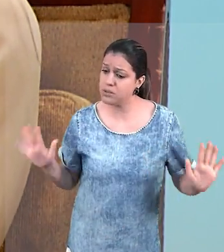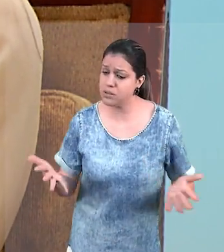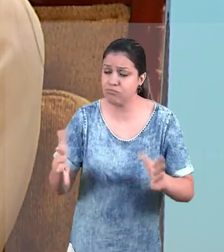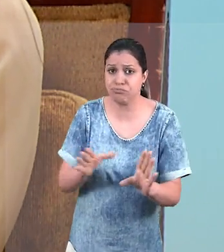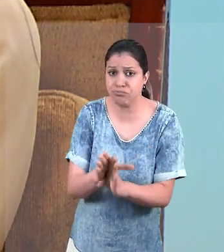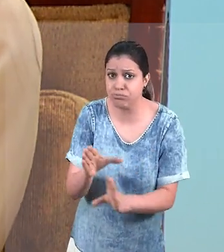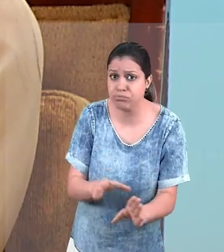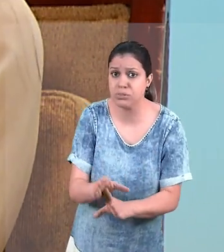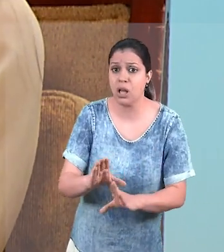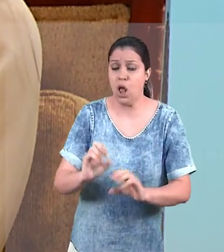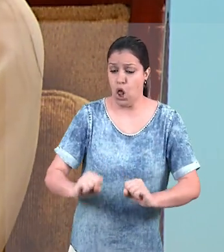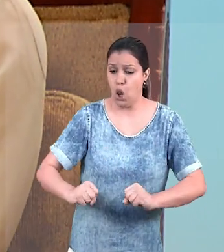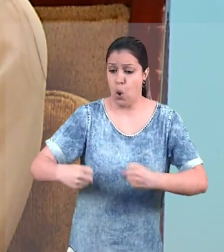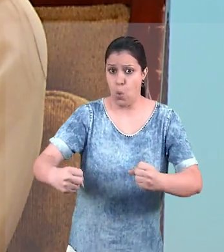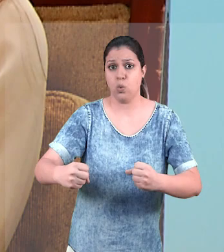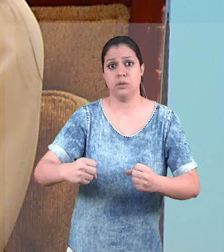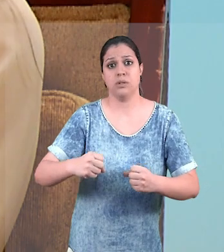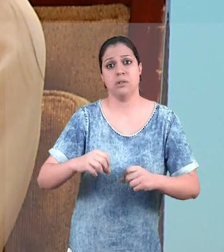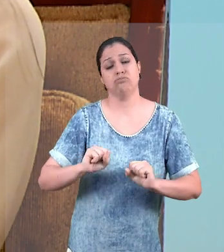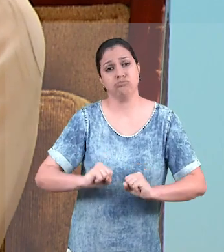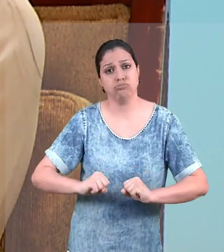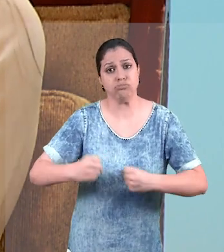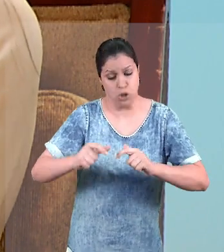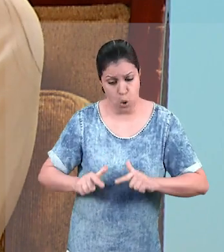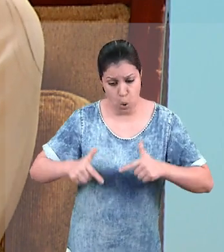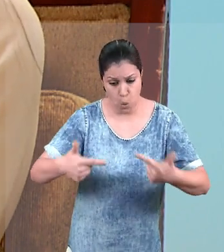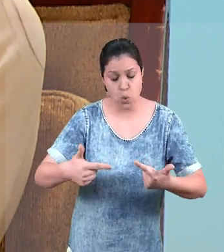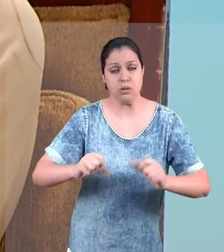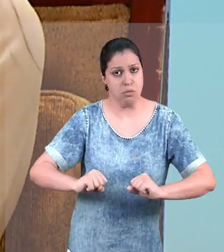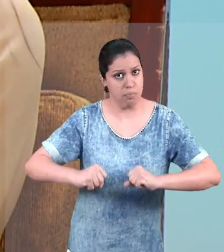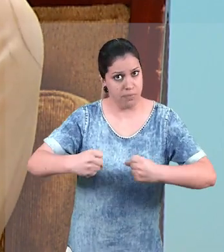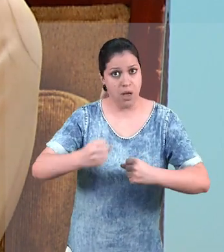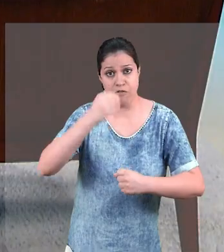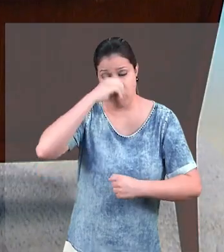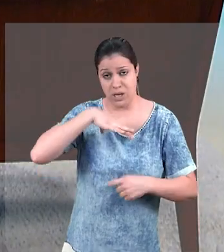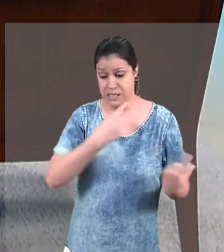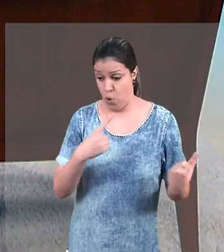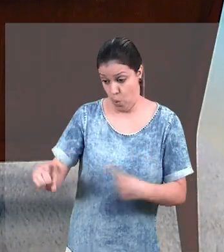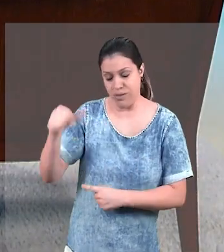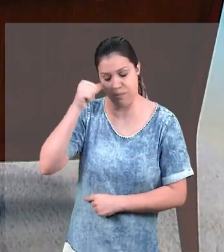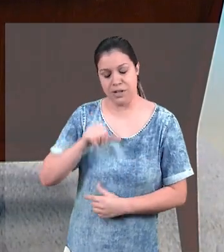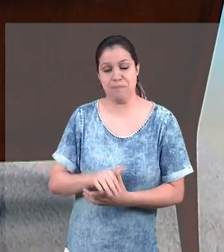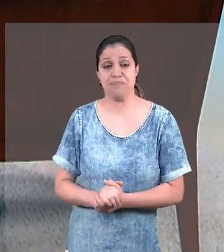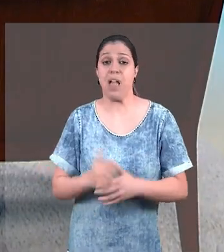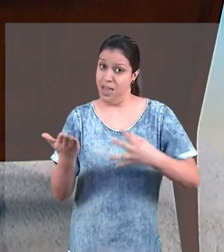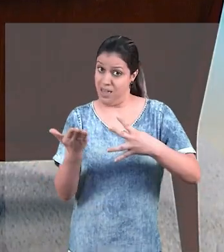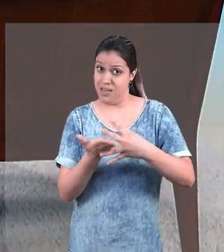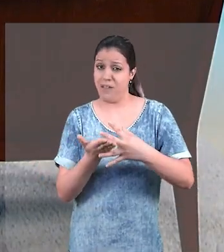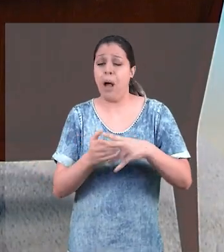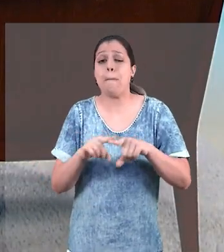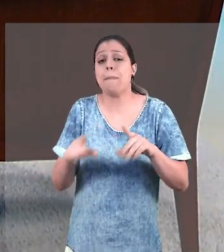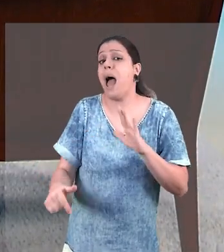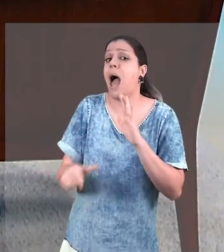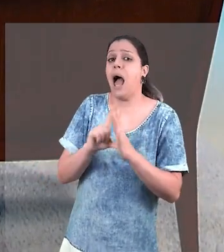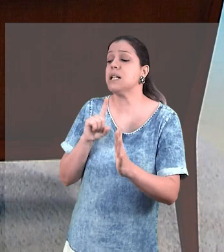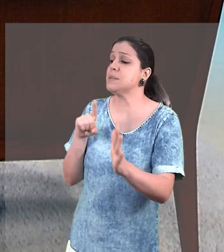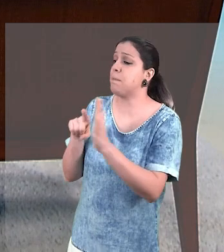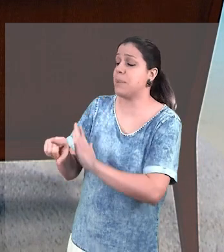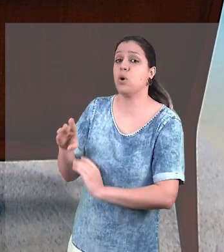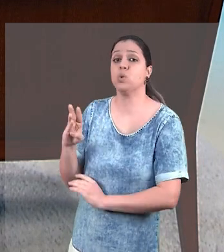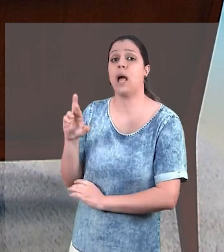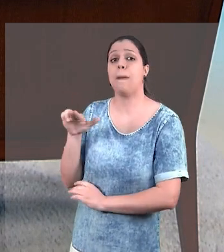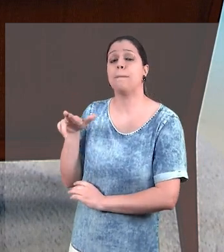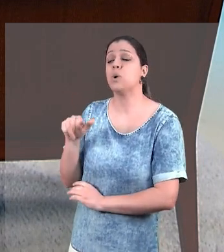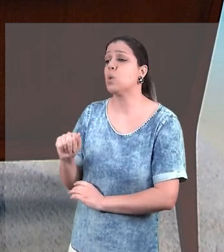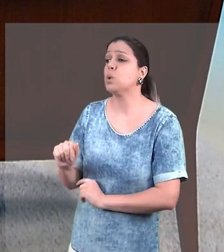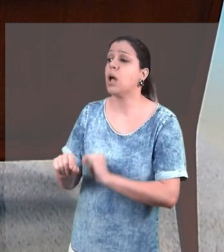aí engajadas nessa luta no combate à violência contra as mulheres. Bom, eu tenho que chamar o intervalo, mas antes do intervalo eu quero perguntar para a